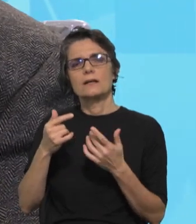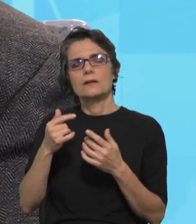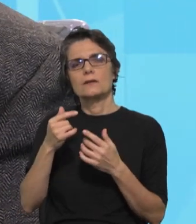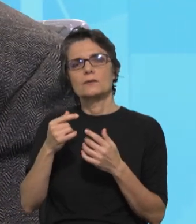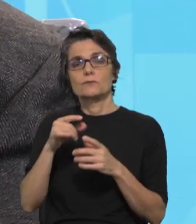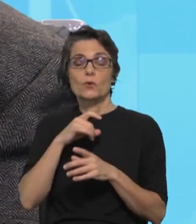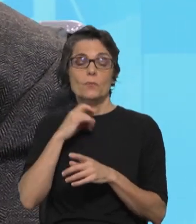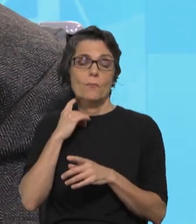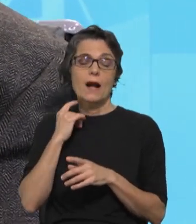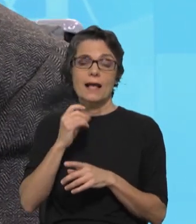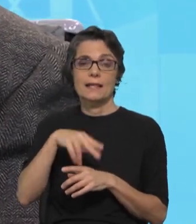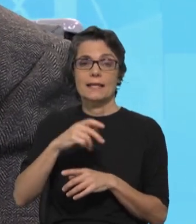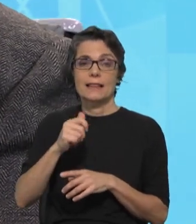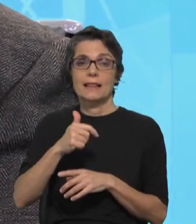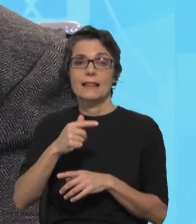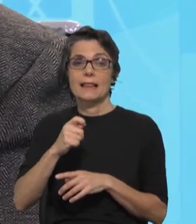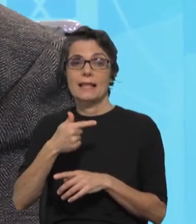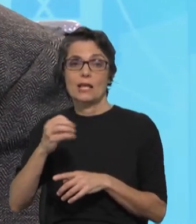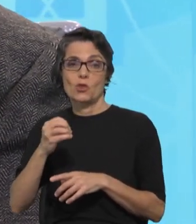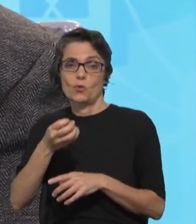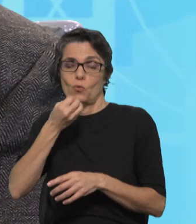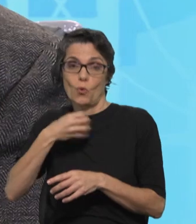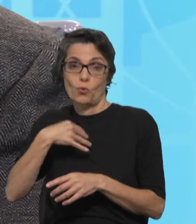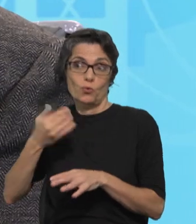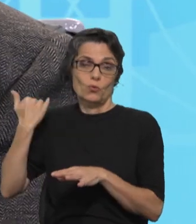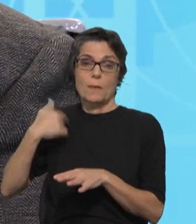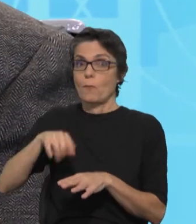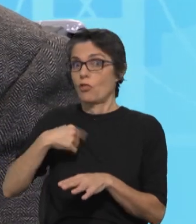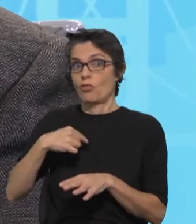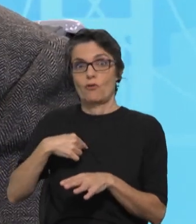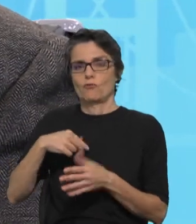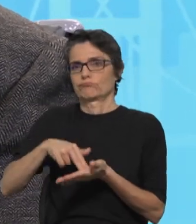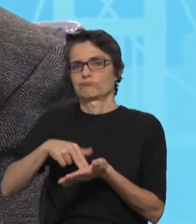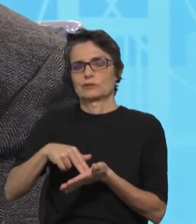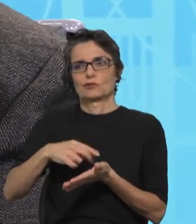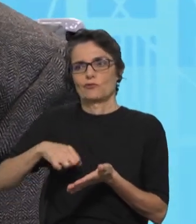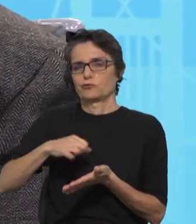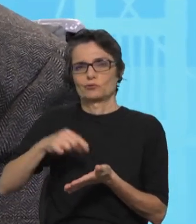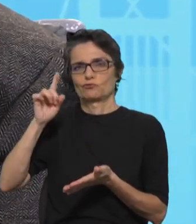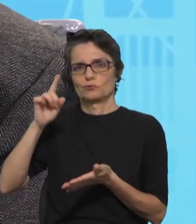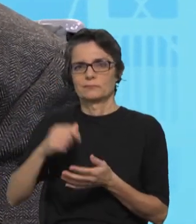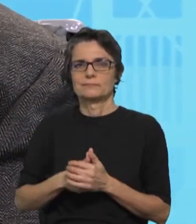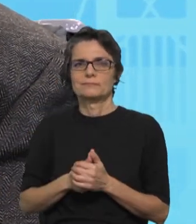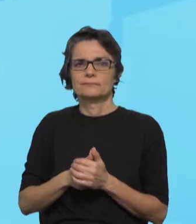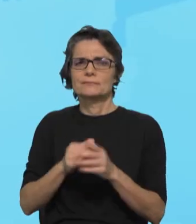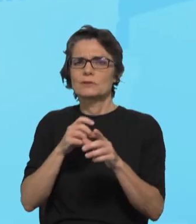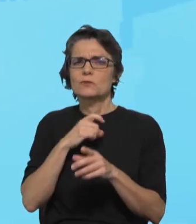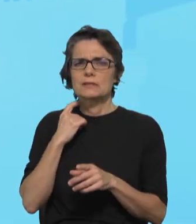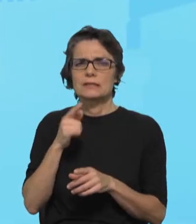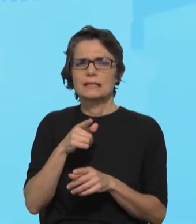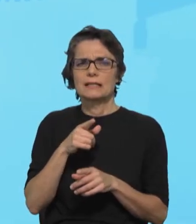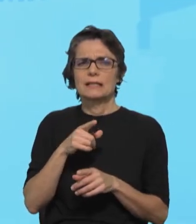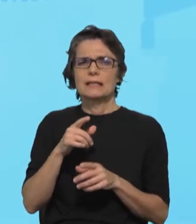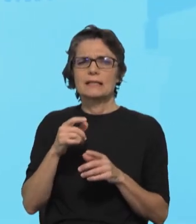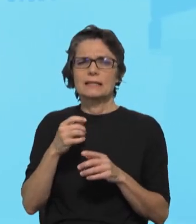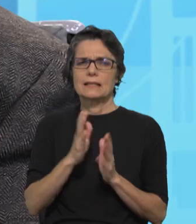Alberto Neto, Sim. que nos contava, mas não tínhamos voz ativa ainda nesse sentido. Esse era um sacerdote que estava na Capela do Rato na